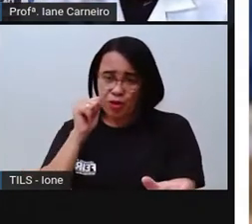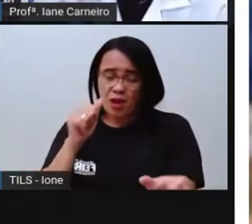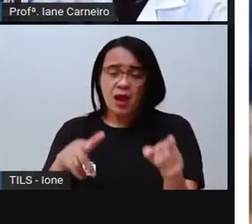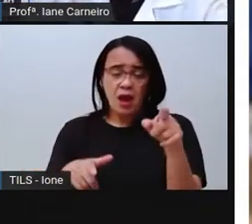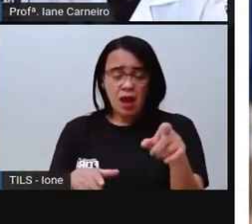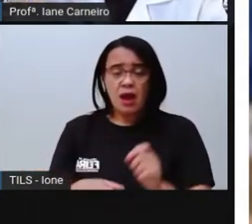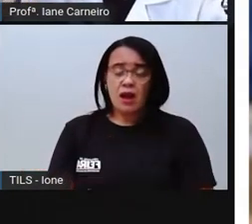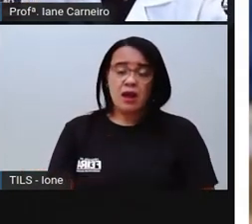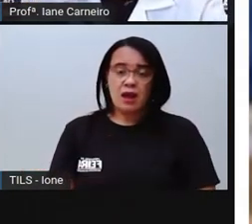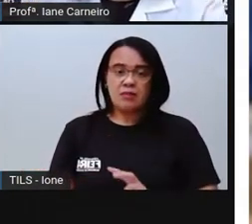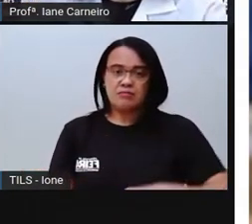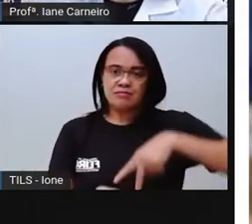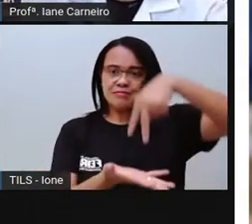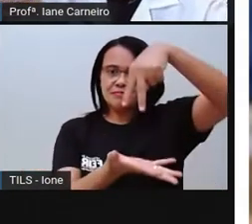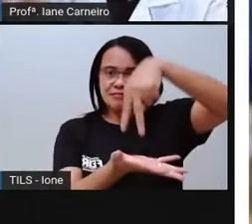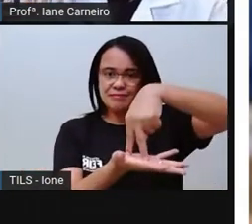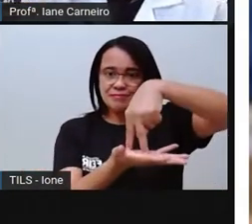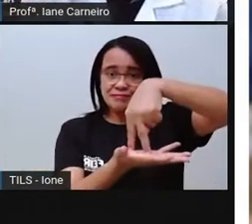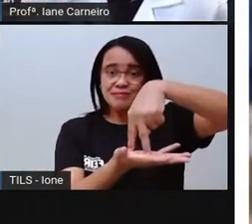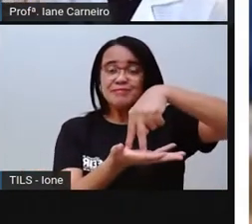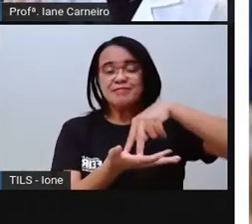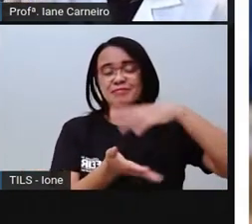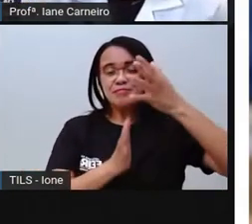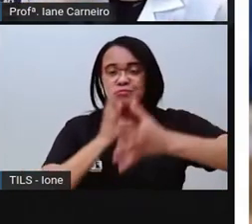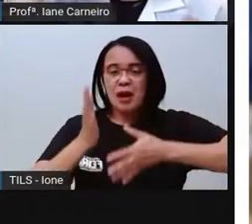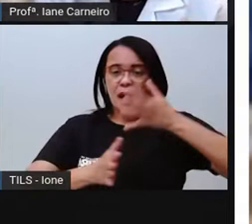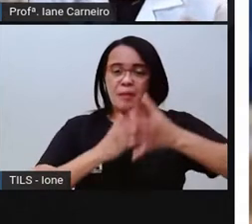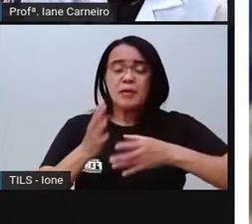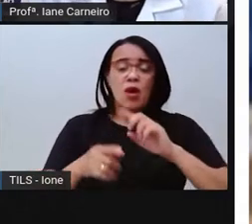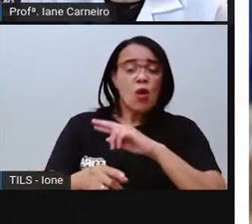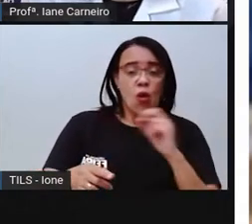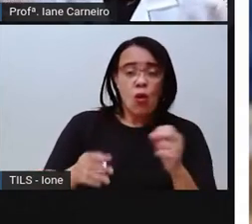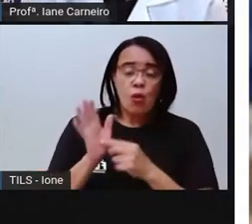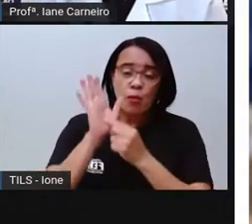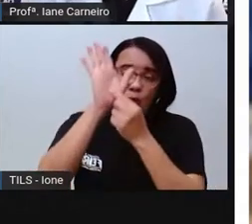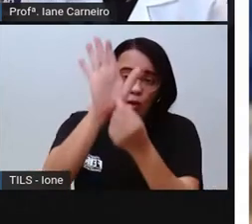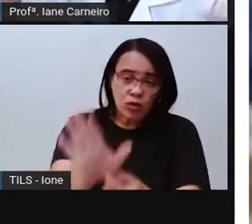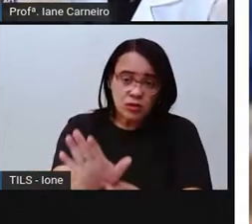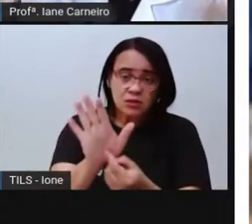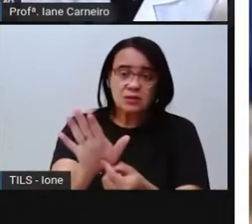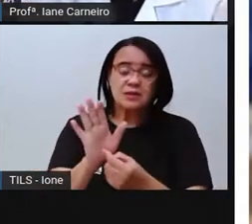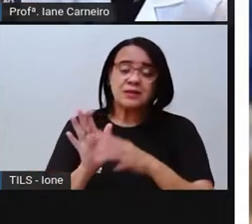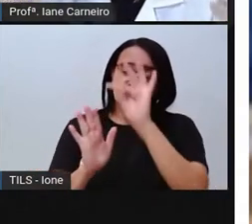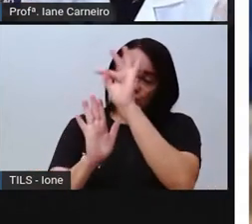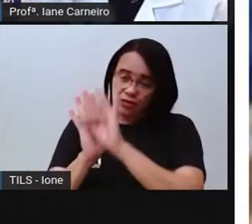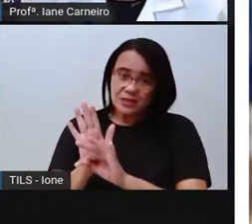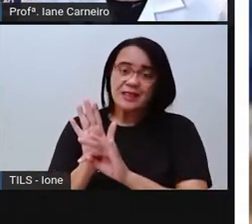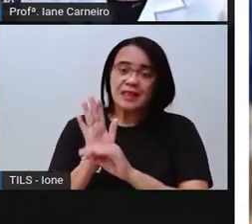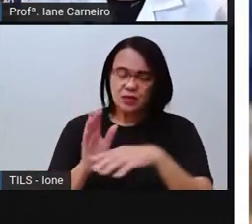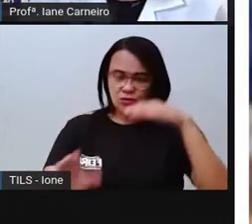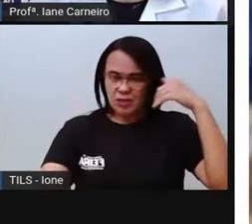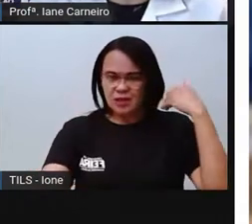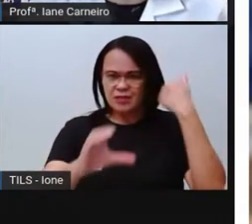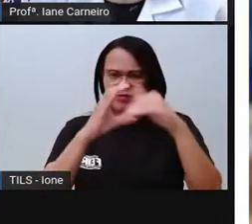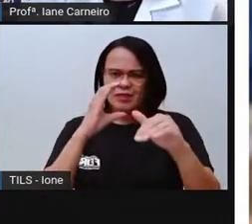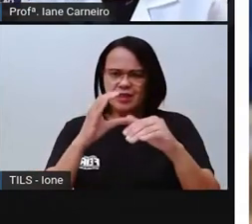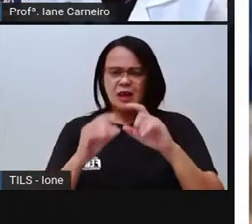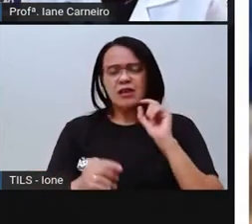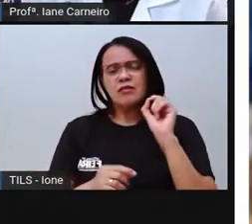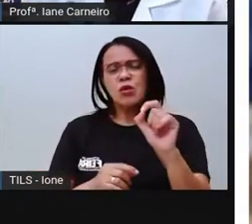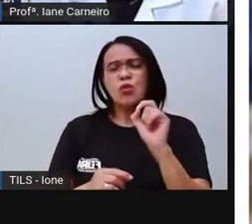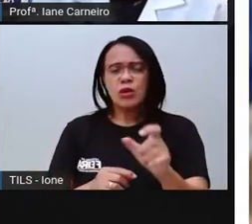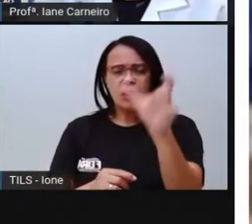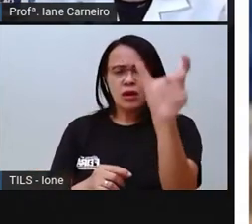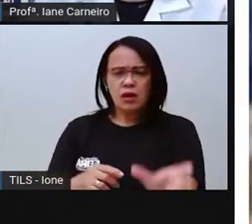história, mostrar os livros dela, ela mostrava, né, ela enviava esse texto para que as pessoas conhecessem quem é Ângela